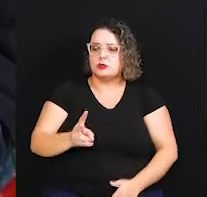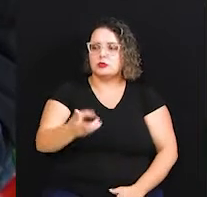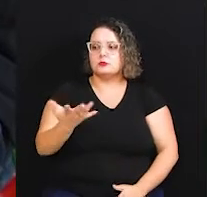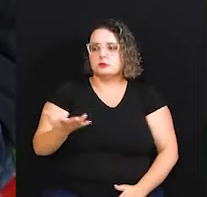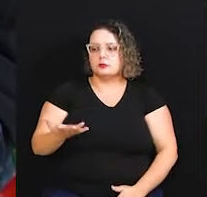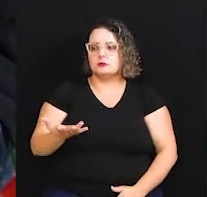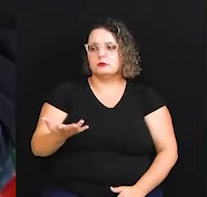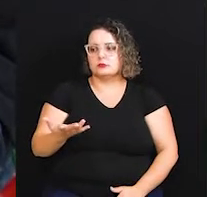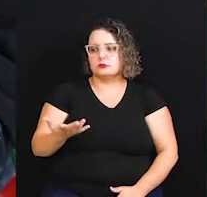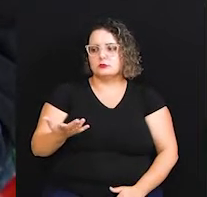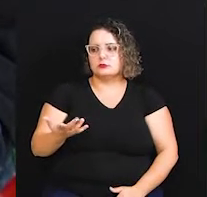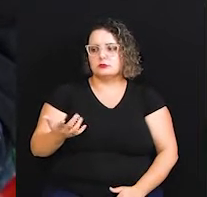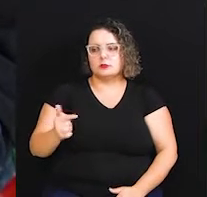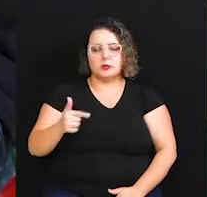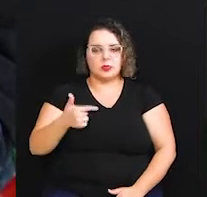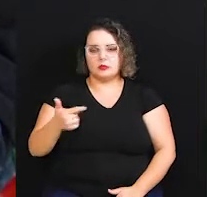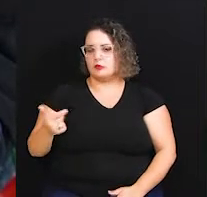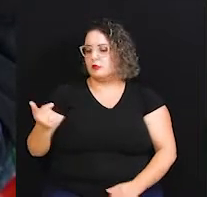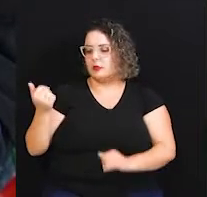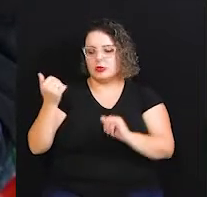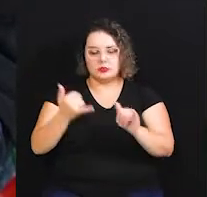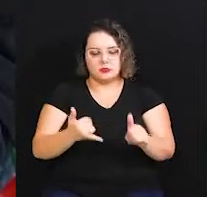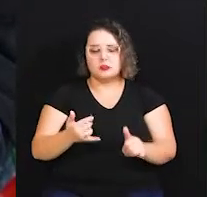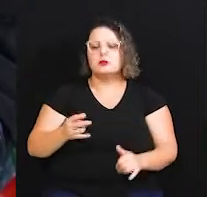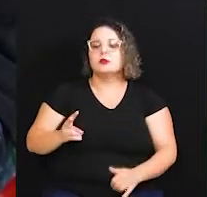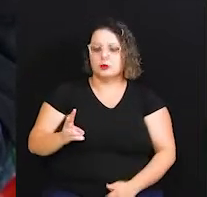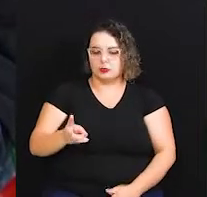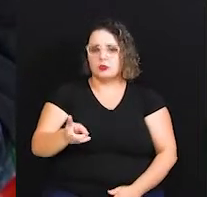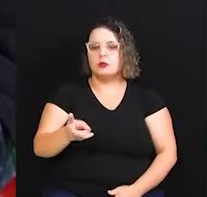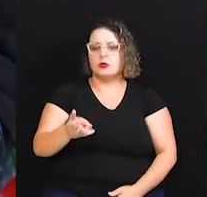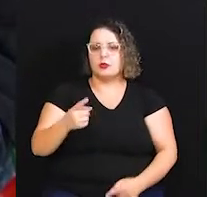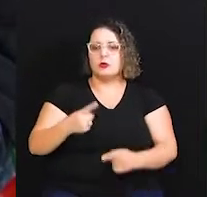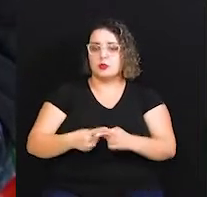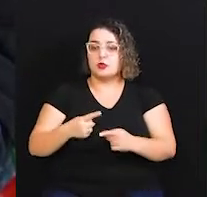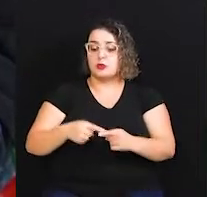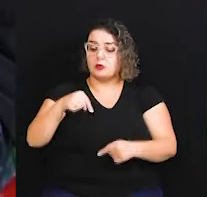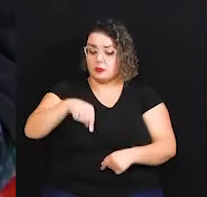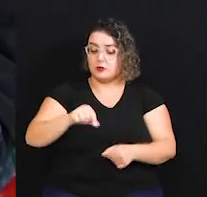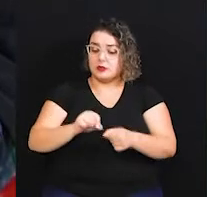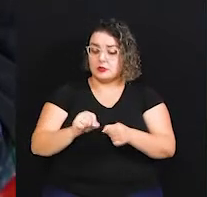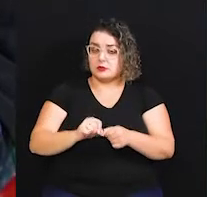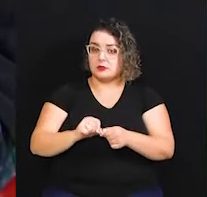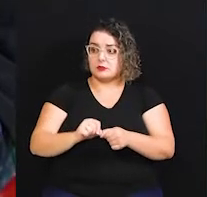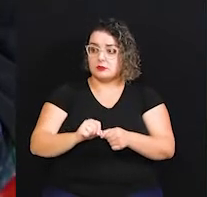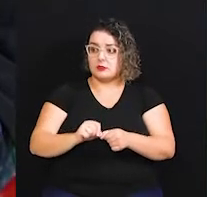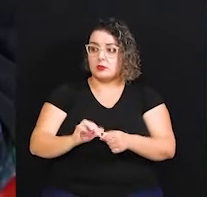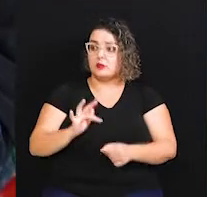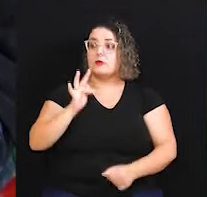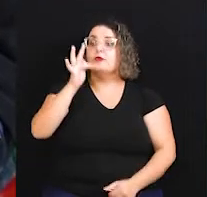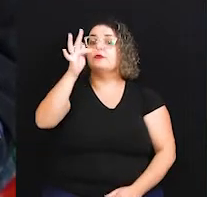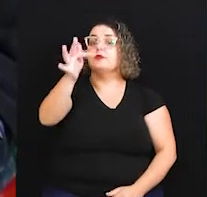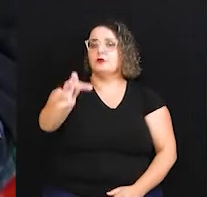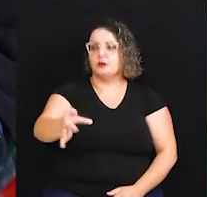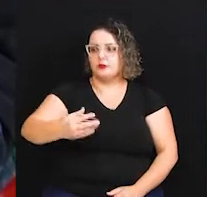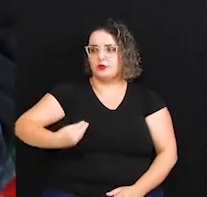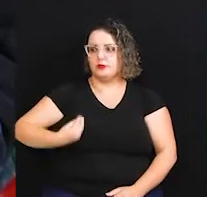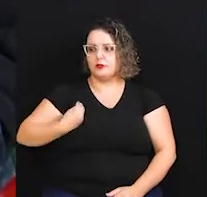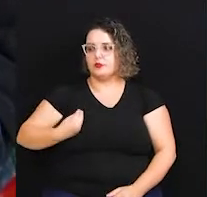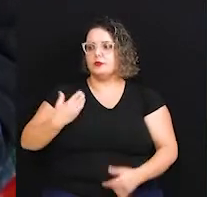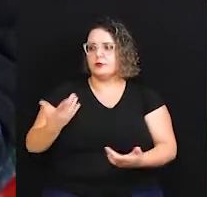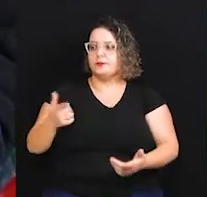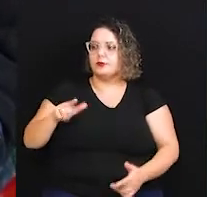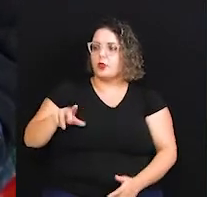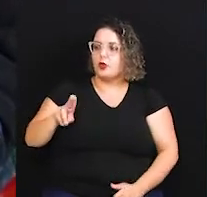lutando. Então, realmente, sem desistir, continuar, porque às vezes o que a gente planta aqui realmente vai ser só para os que virão